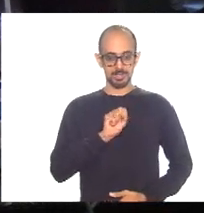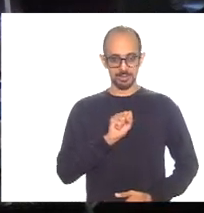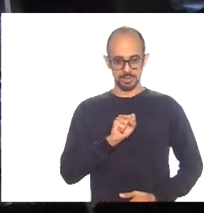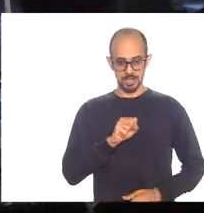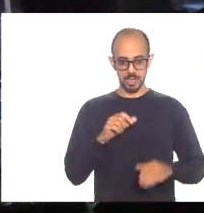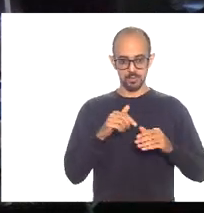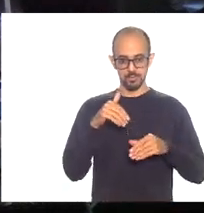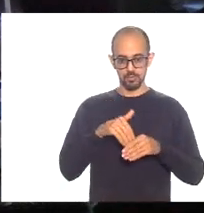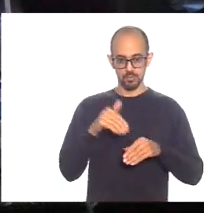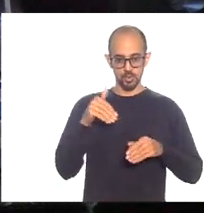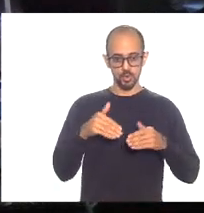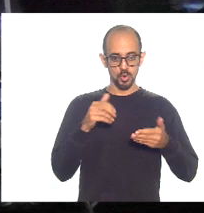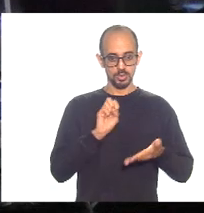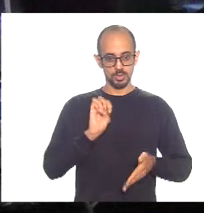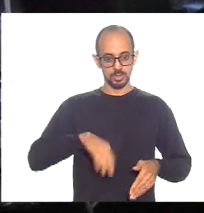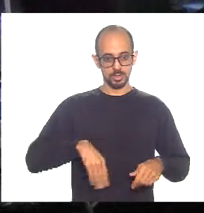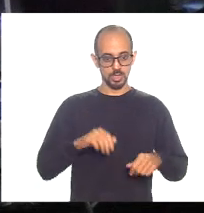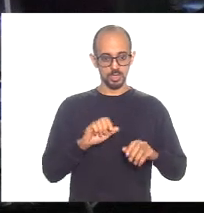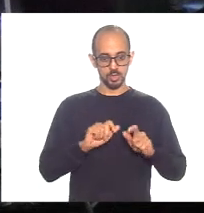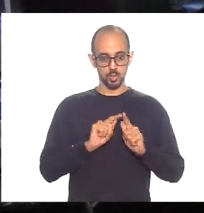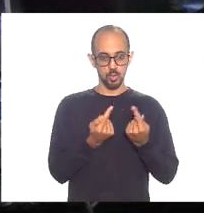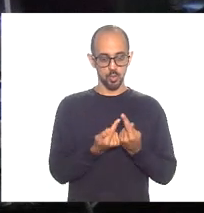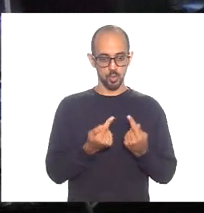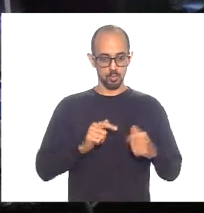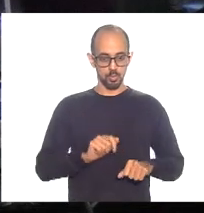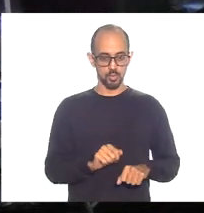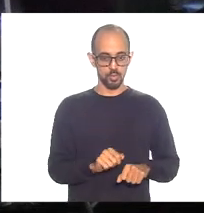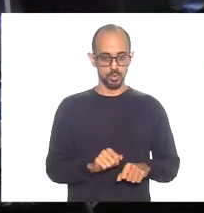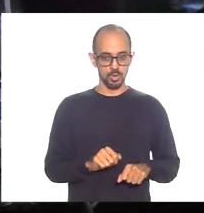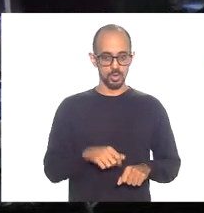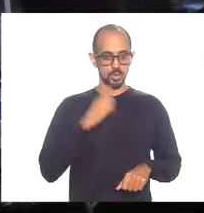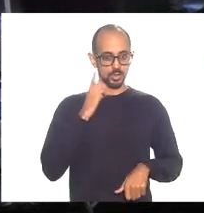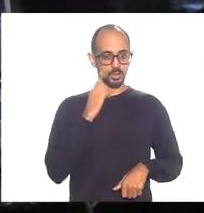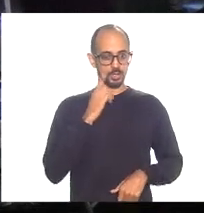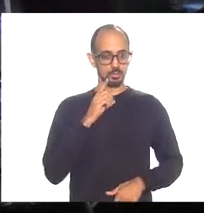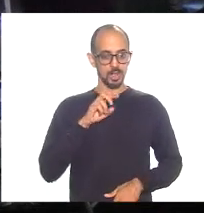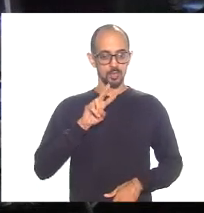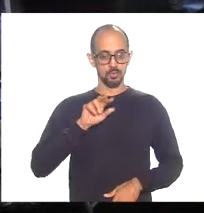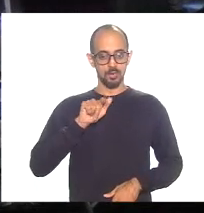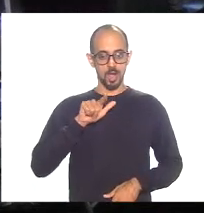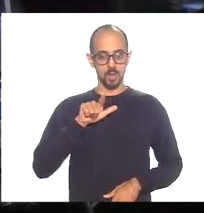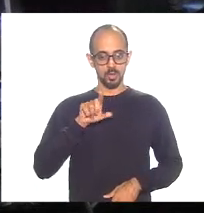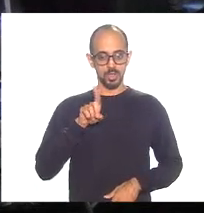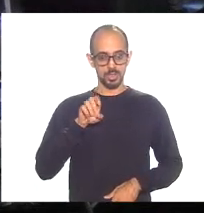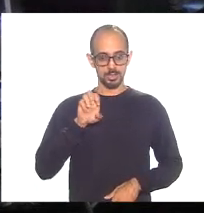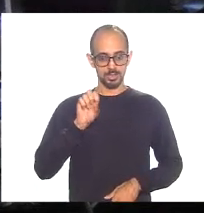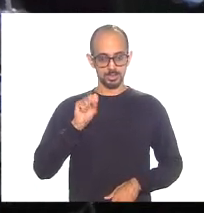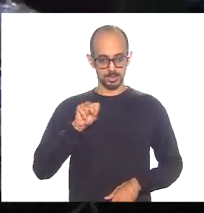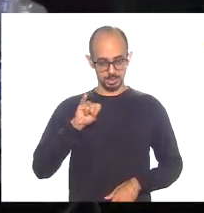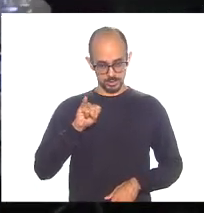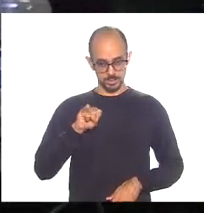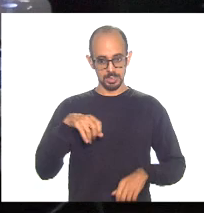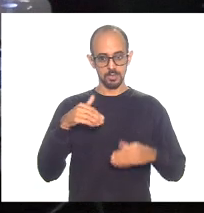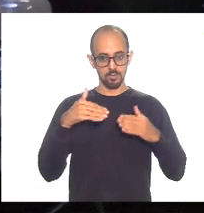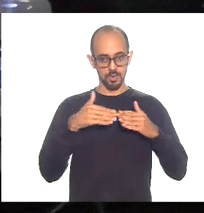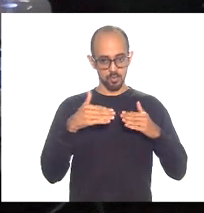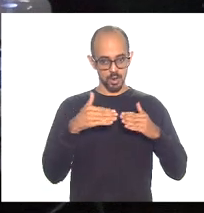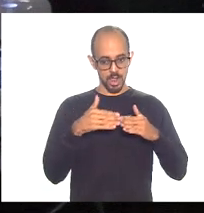favorável no grupo. Deputado Valdo Ceasa. Deputado Valdeci da Saúde, favorável no